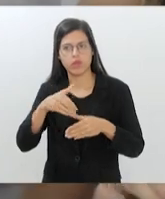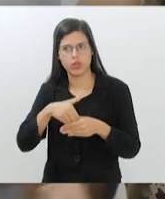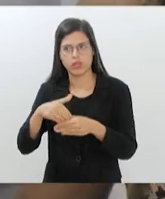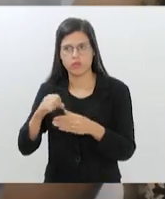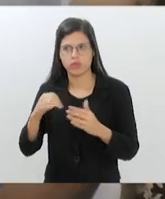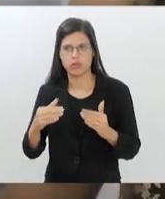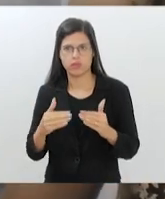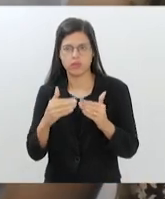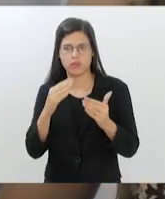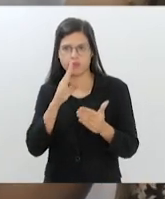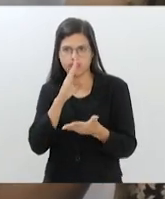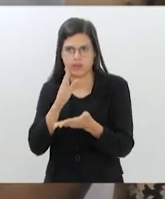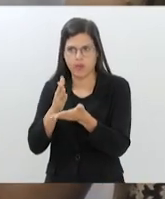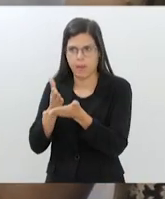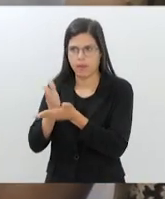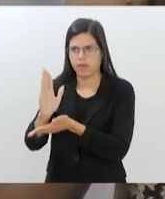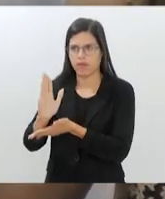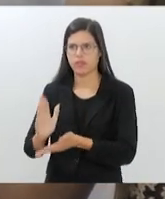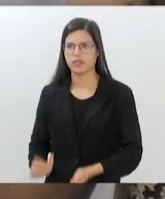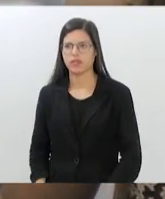estão aprovado